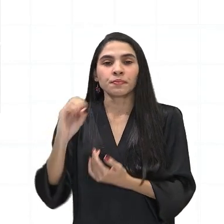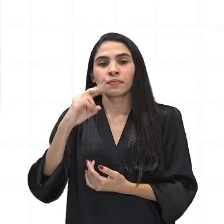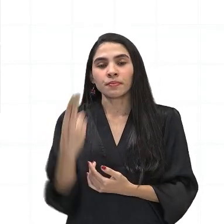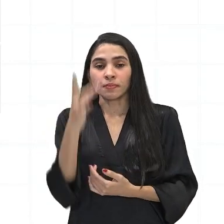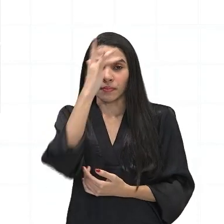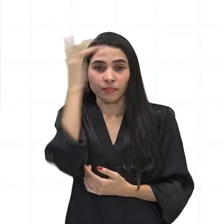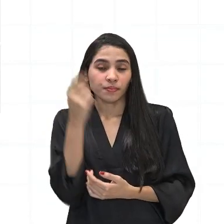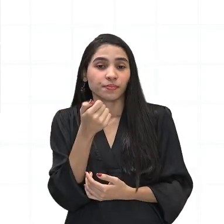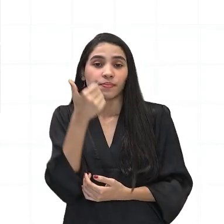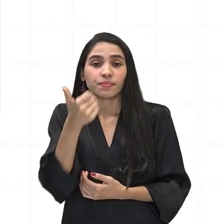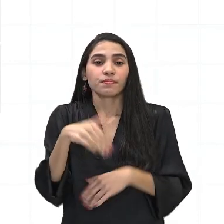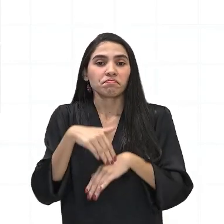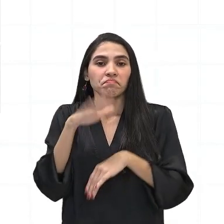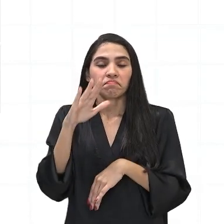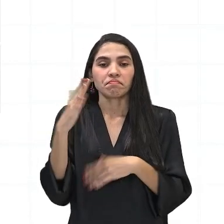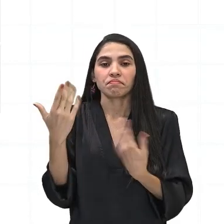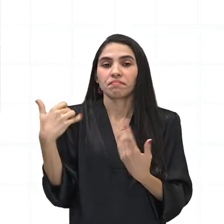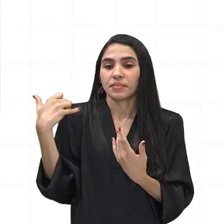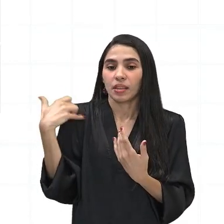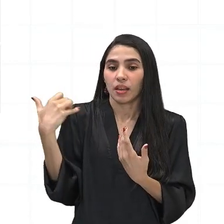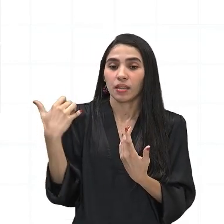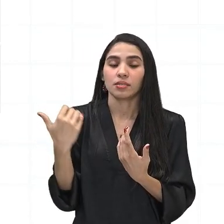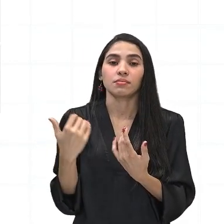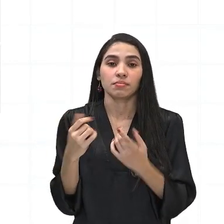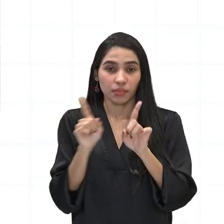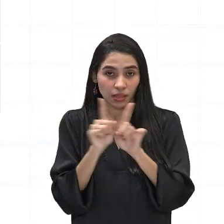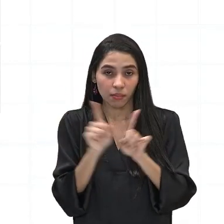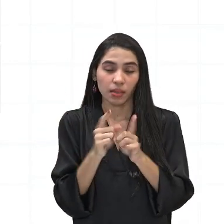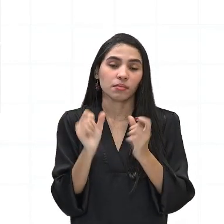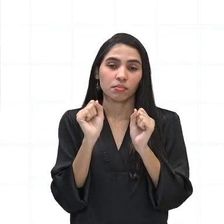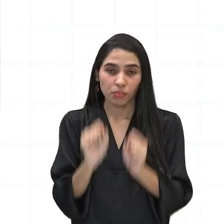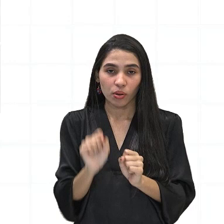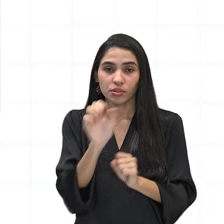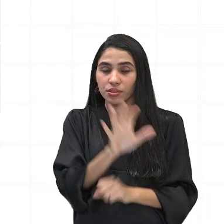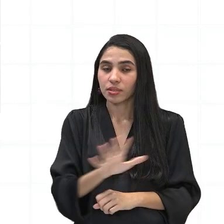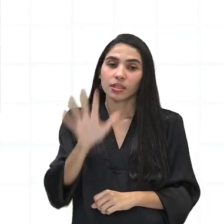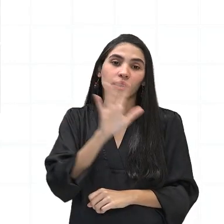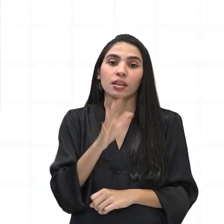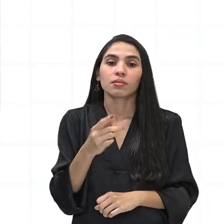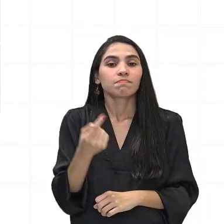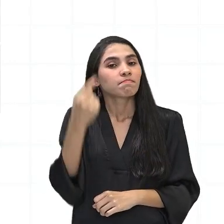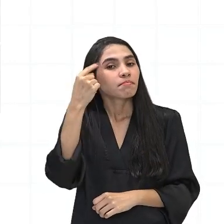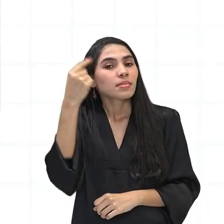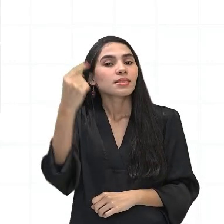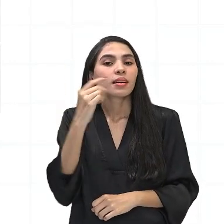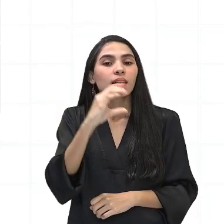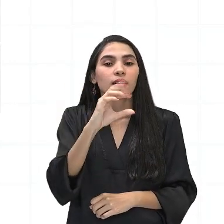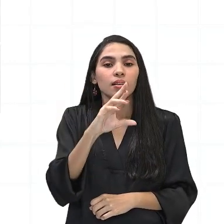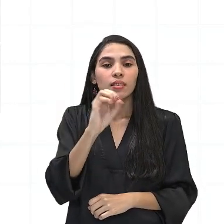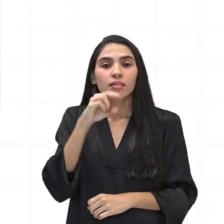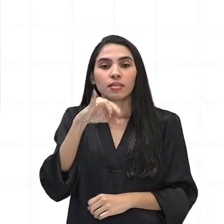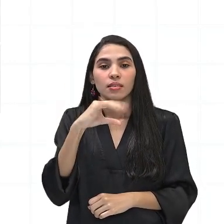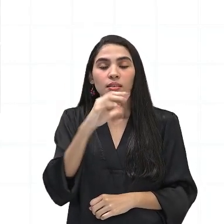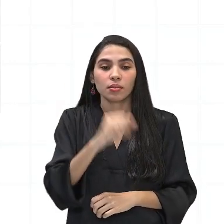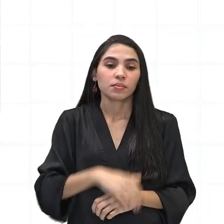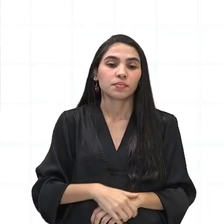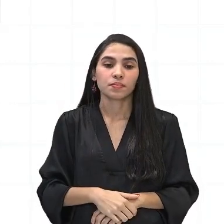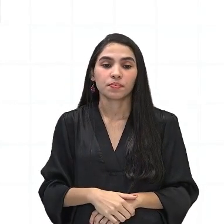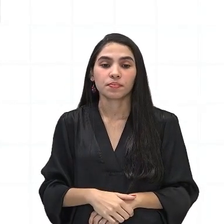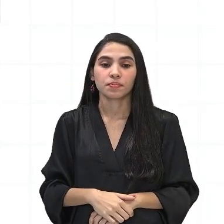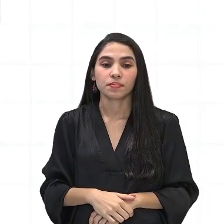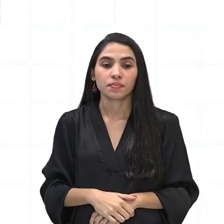que na vida é assim. Uma coisa tem um valor gigantesco para algumas pessoas e para outras o valor não é o mesmo. E